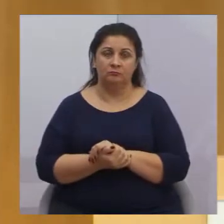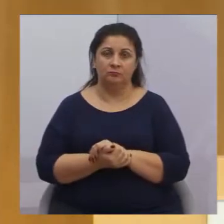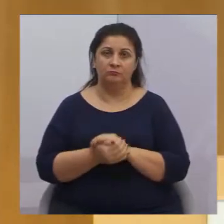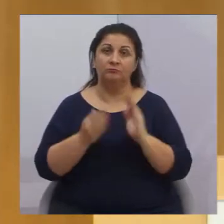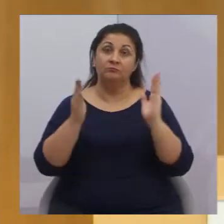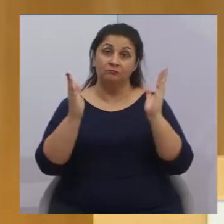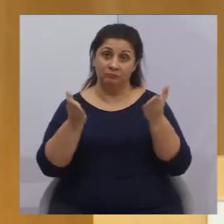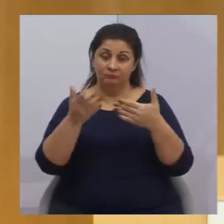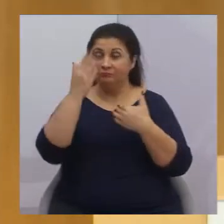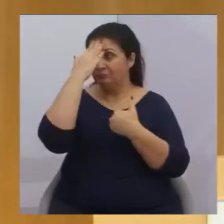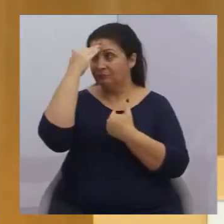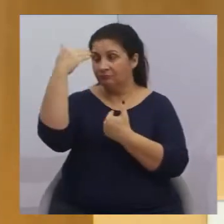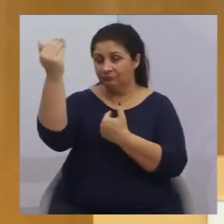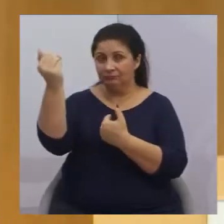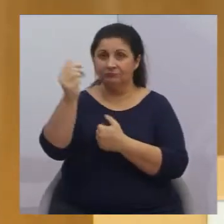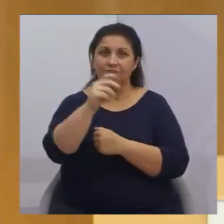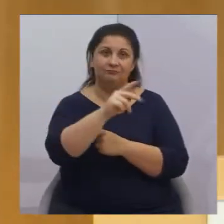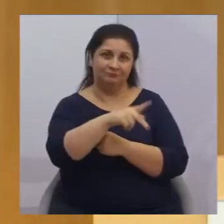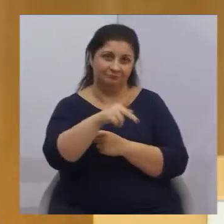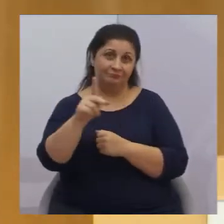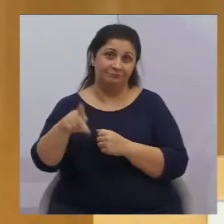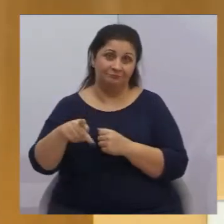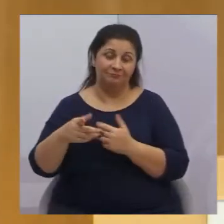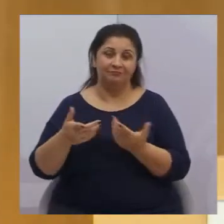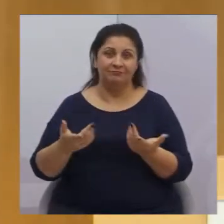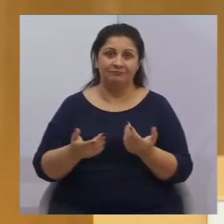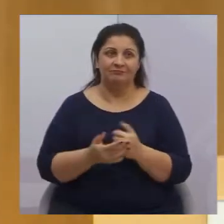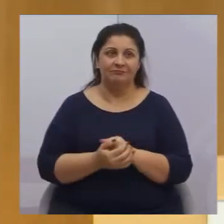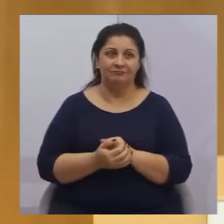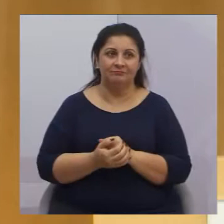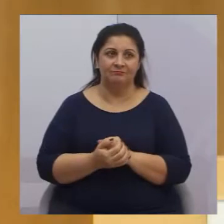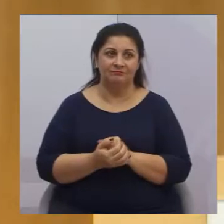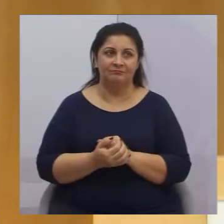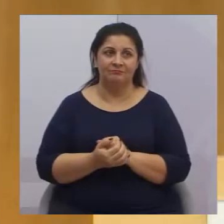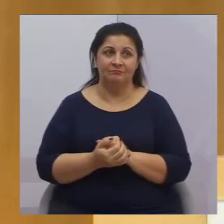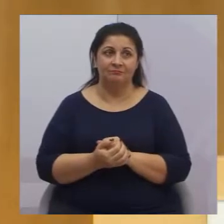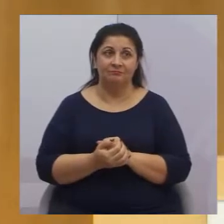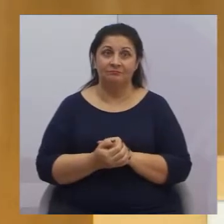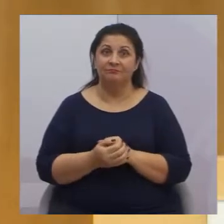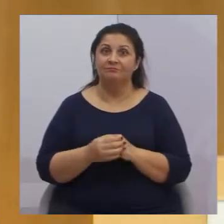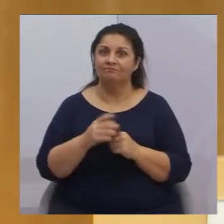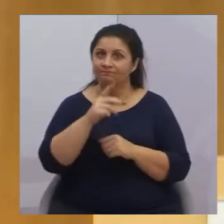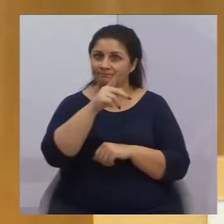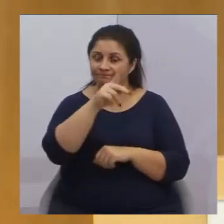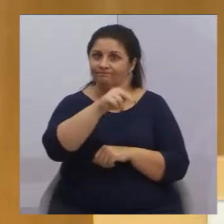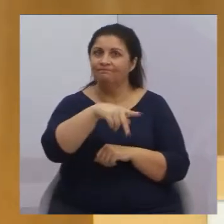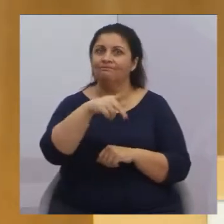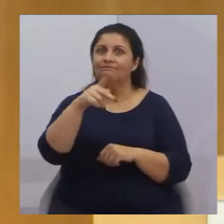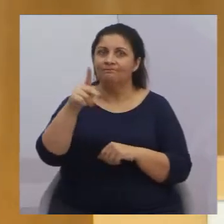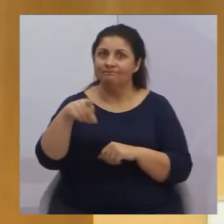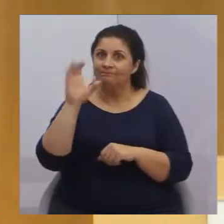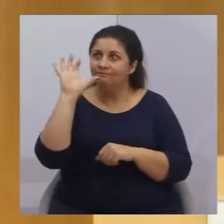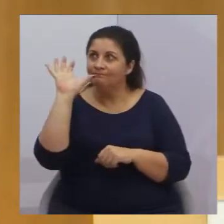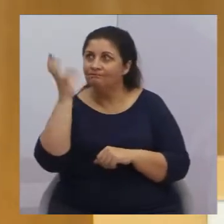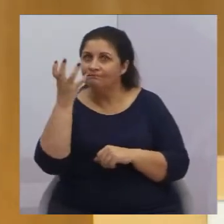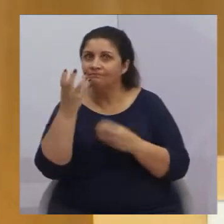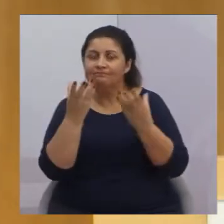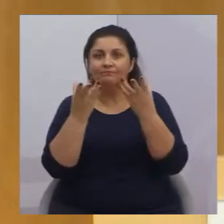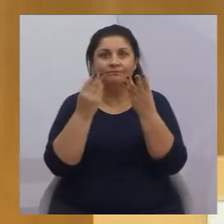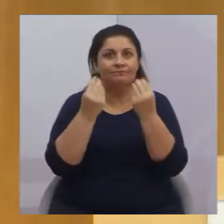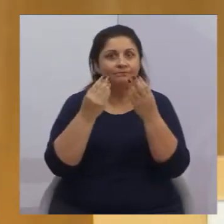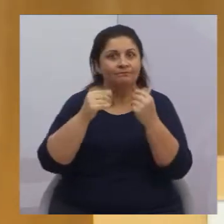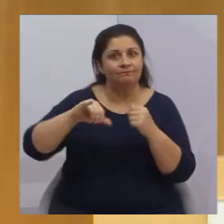hoje homenagem, essa bonita homenagem aos professores, né? Eles são uma das profissões que são